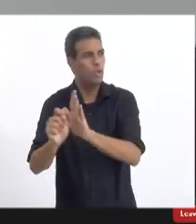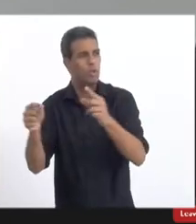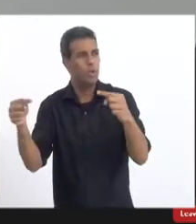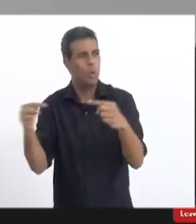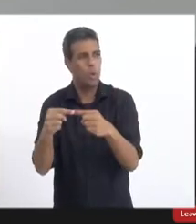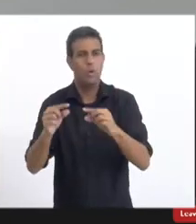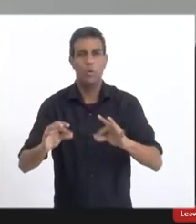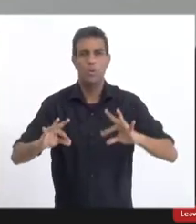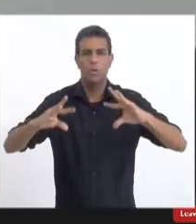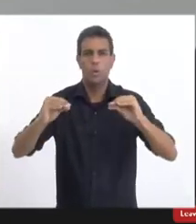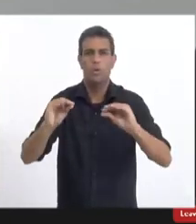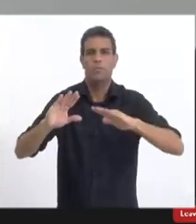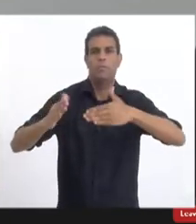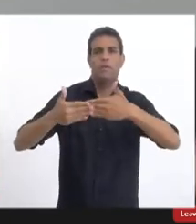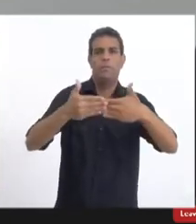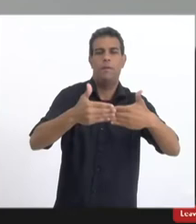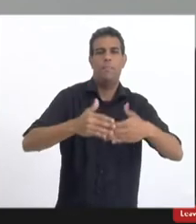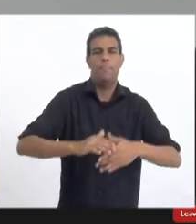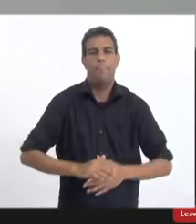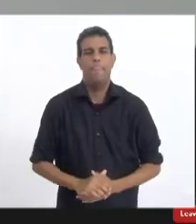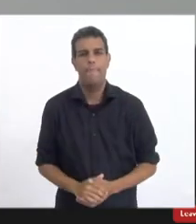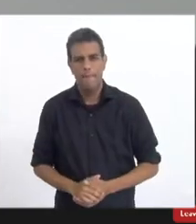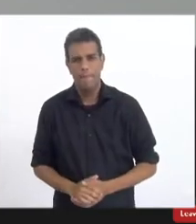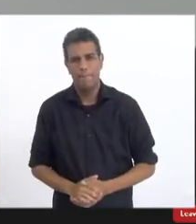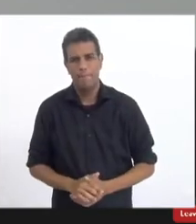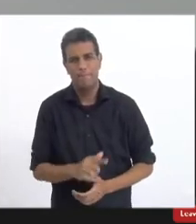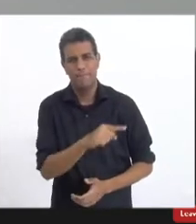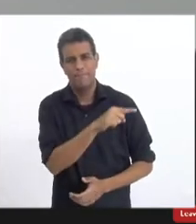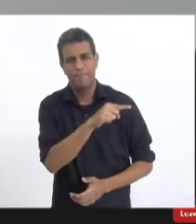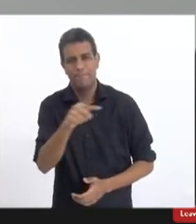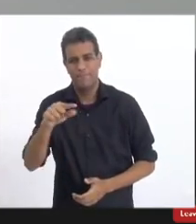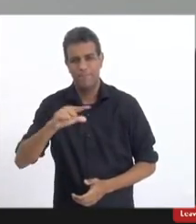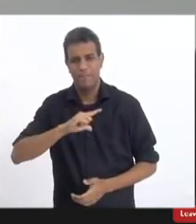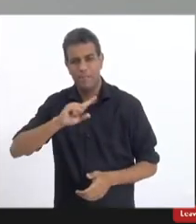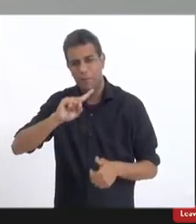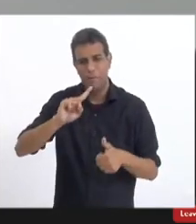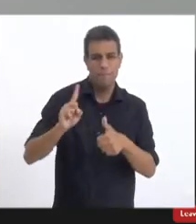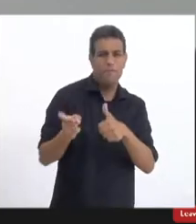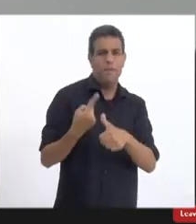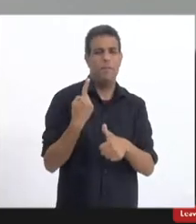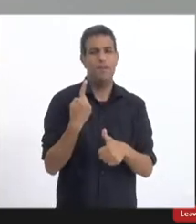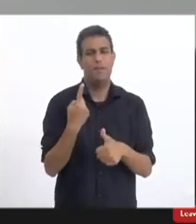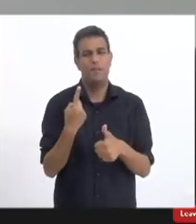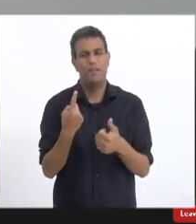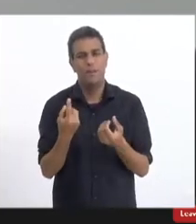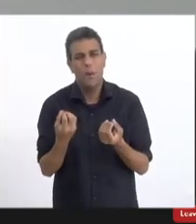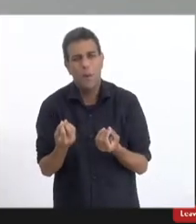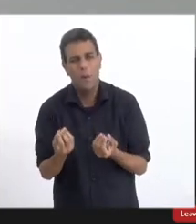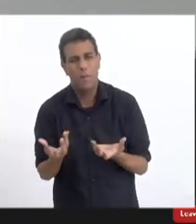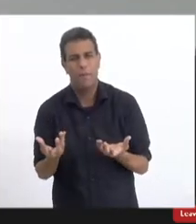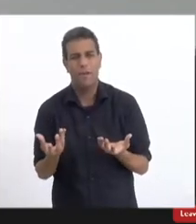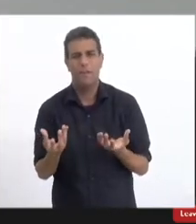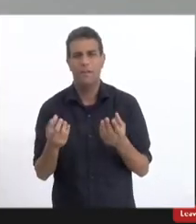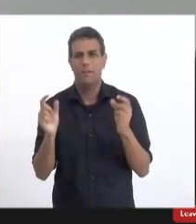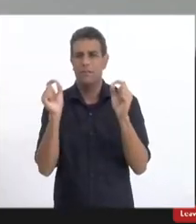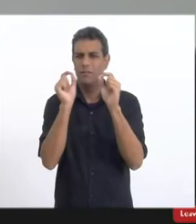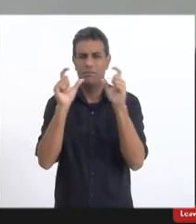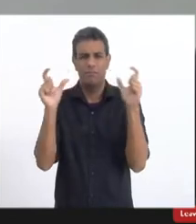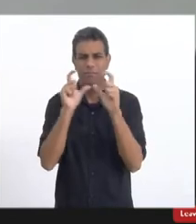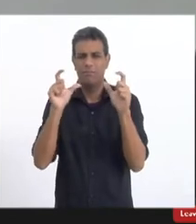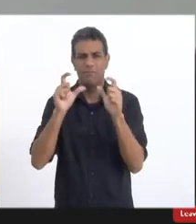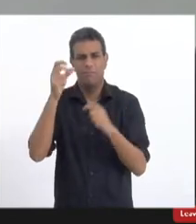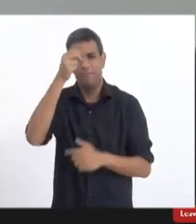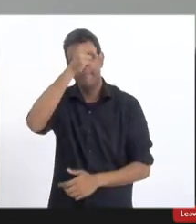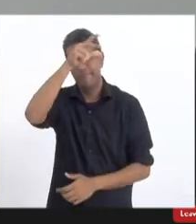com um orçamento bastante restrito. Então, é a primeira vez que nós aqui recebemos uma atenção do Poder